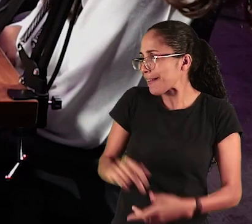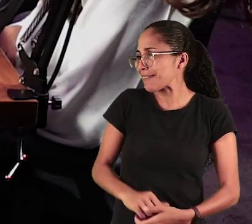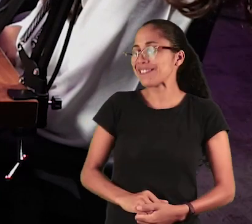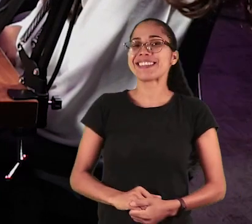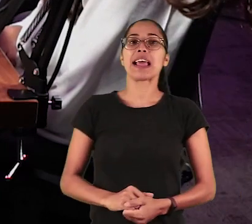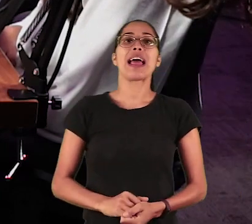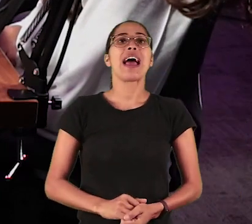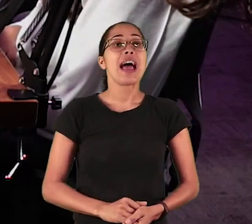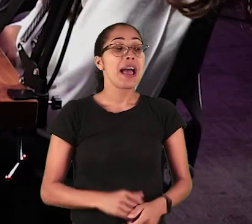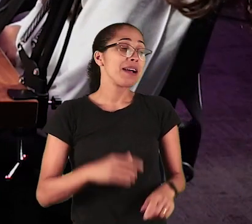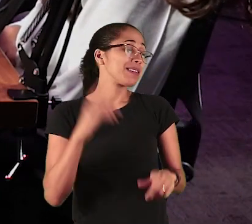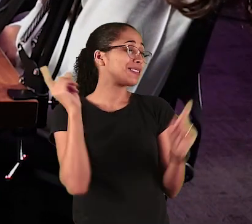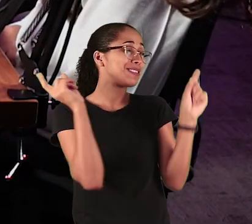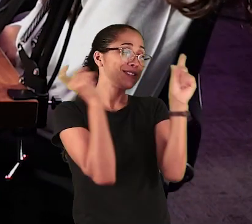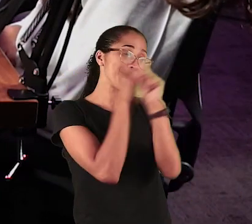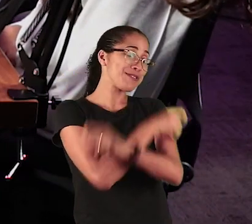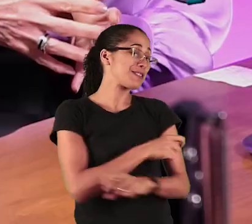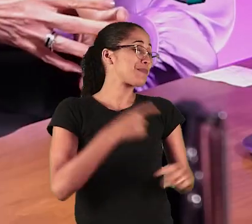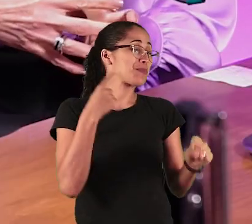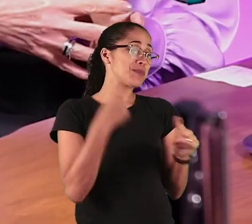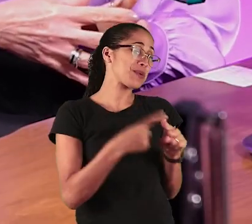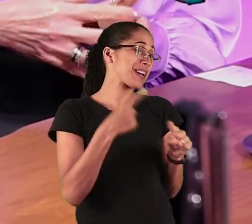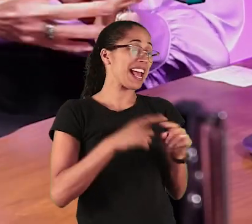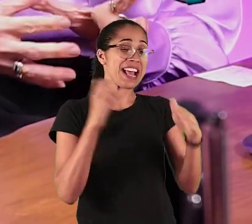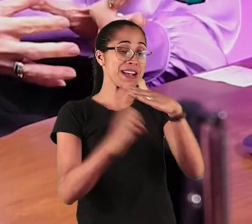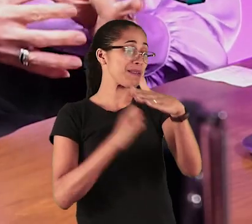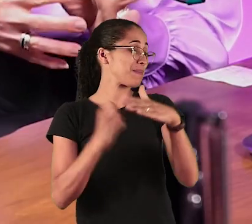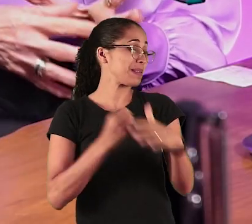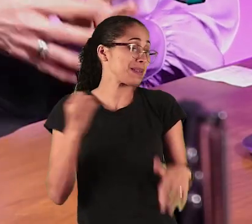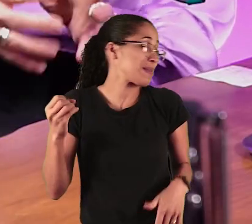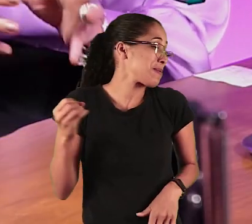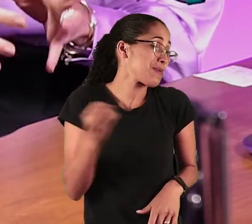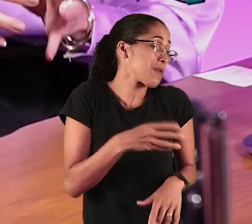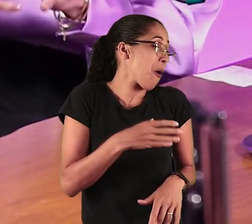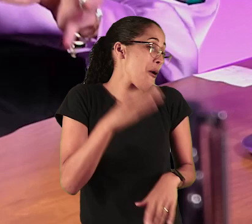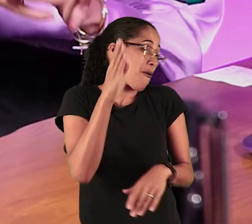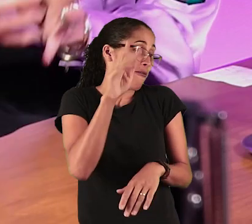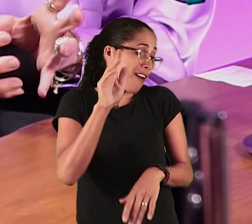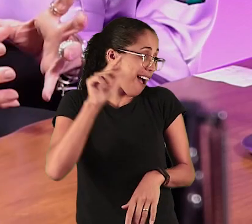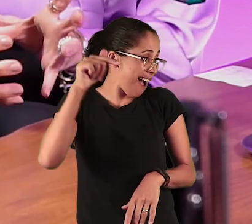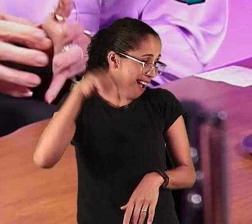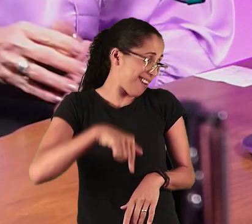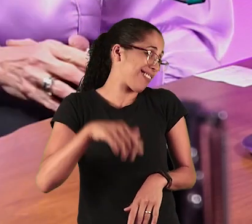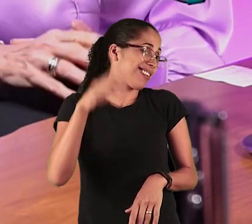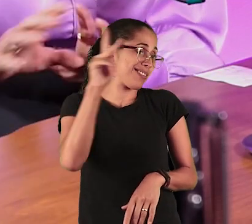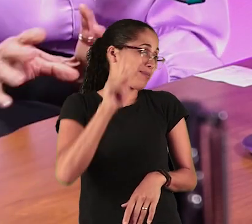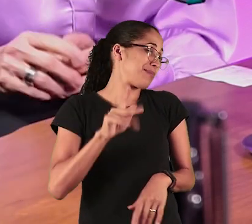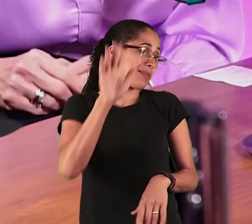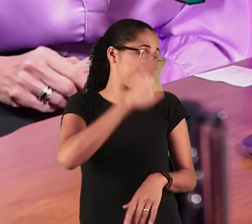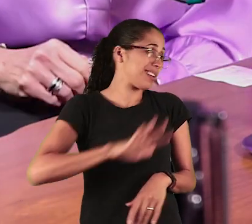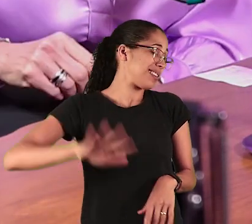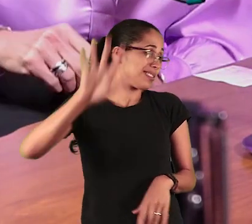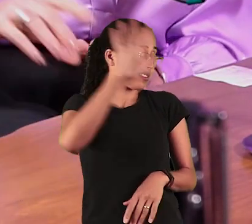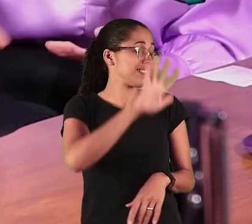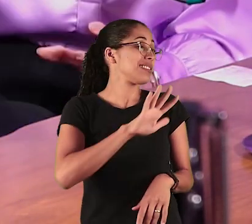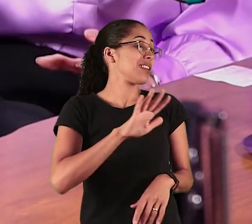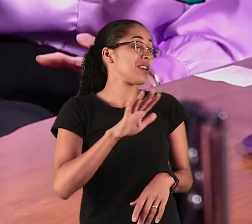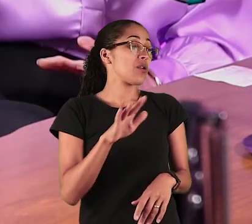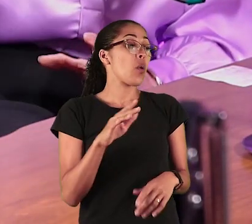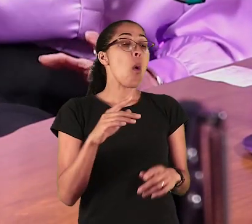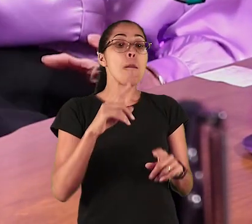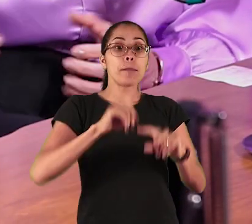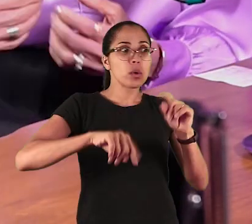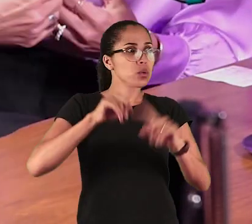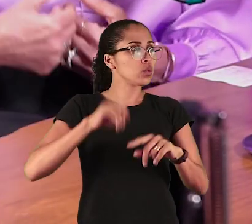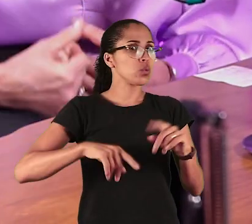que era era uma empresa Nova no Brasil vendendo um produto extremamente muito específico enfim e no mundo